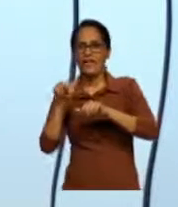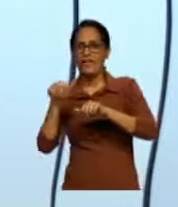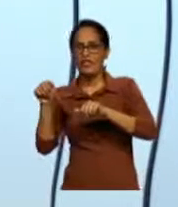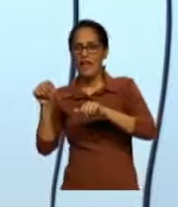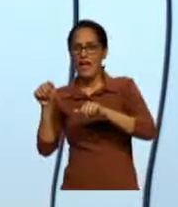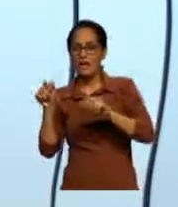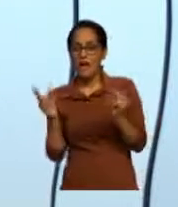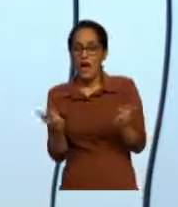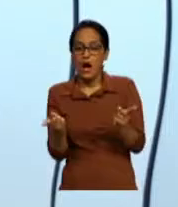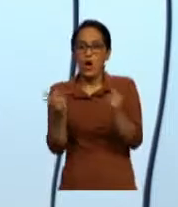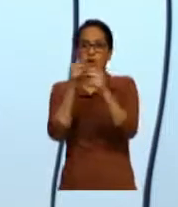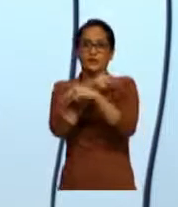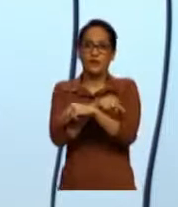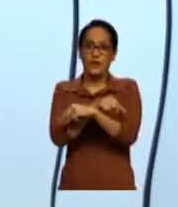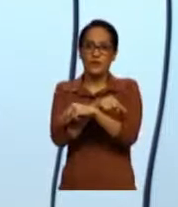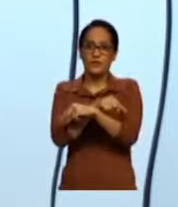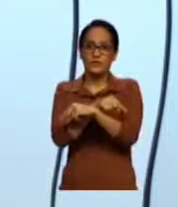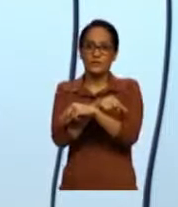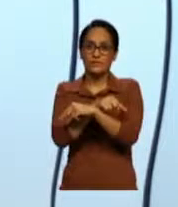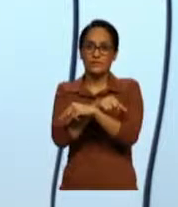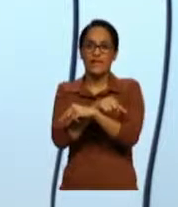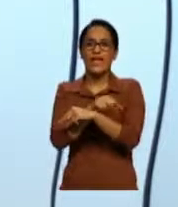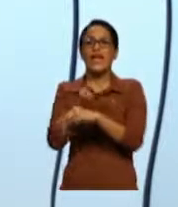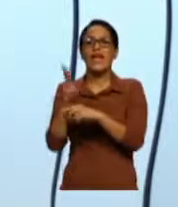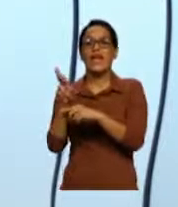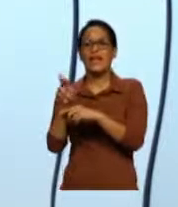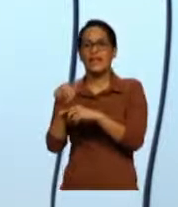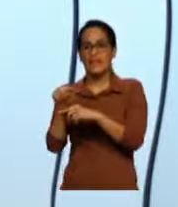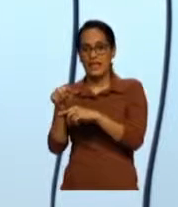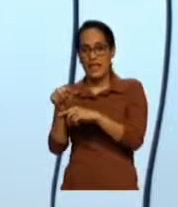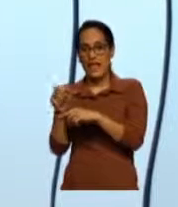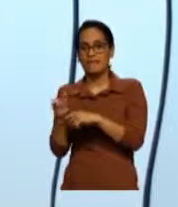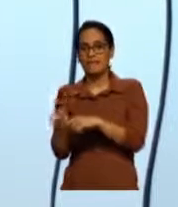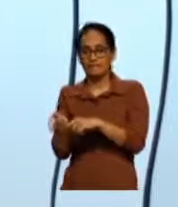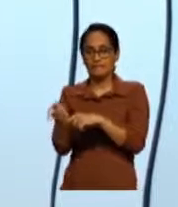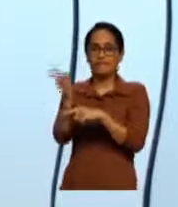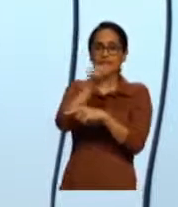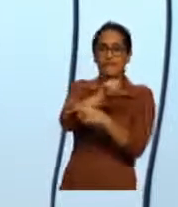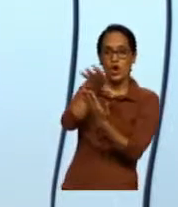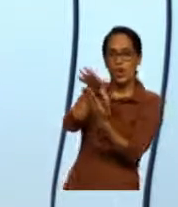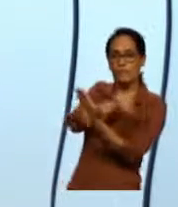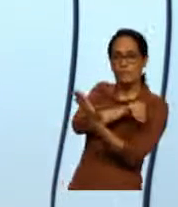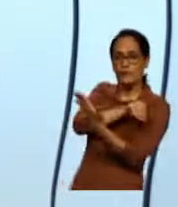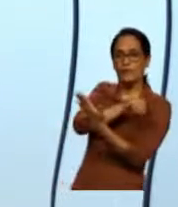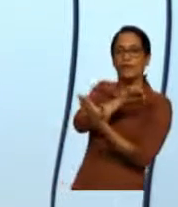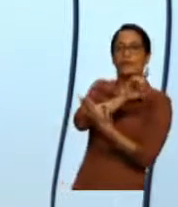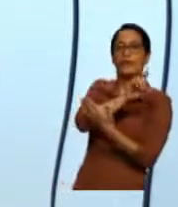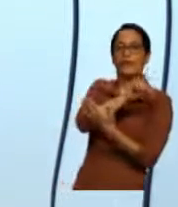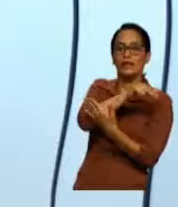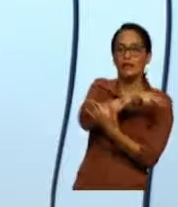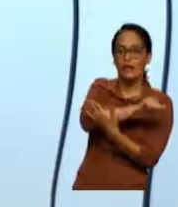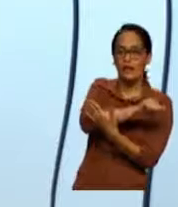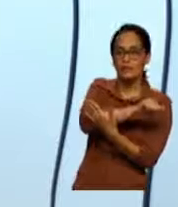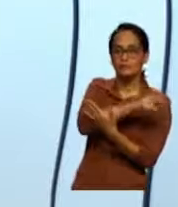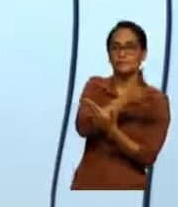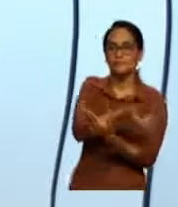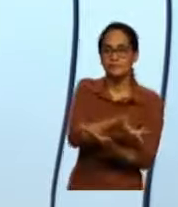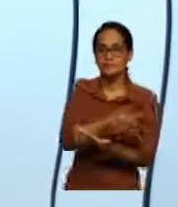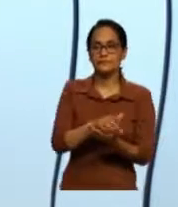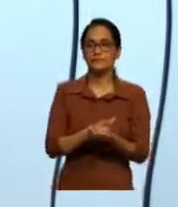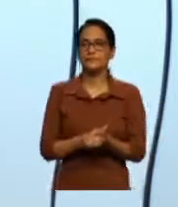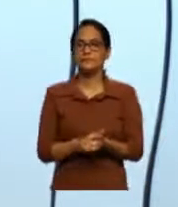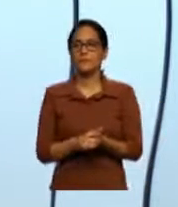Se é reversa, é o contrário. O RNA é o molde e faz moléculas de DNA. Então, ela vai agir